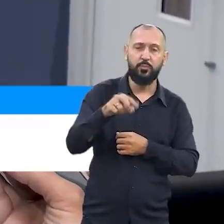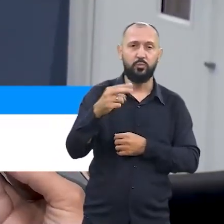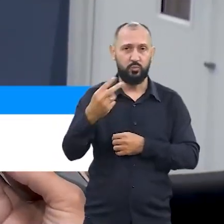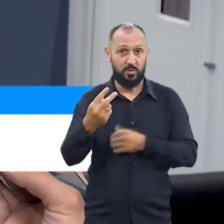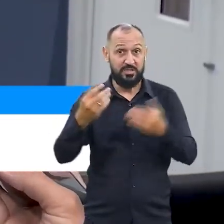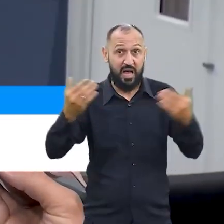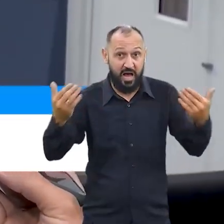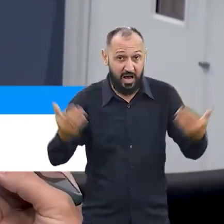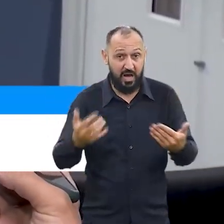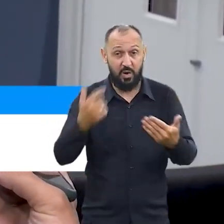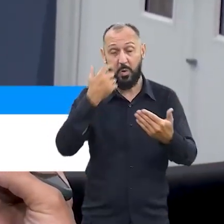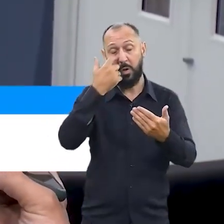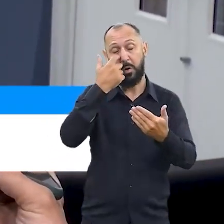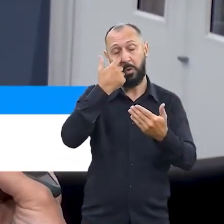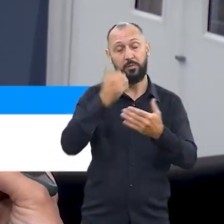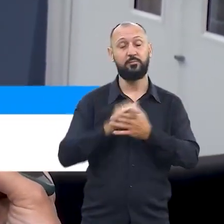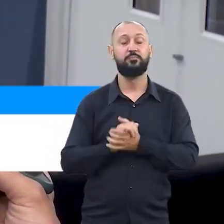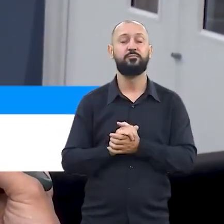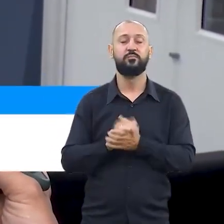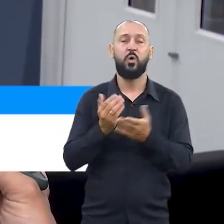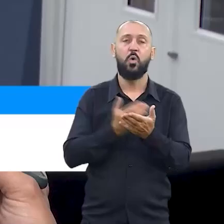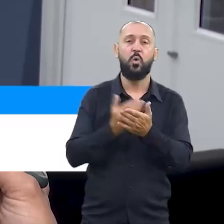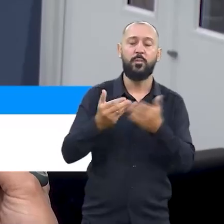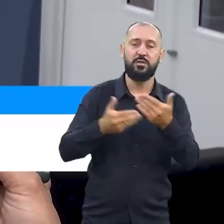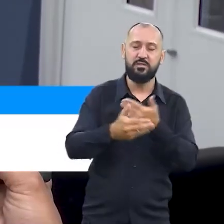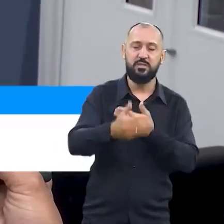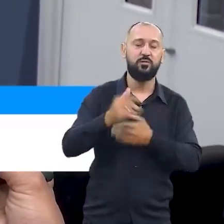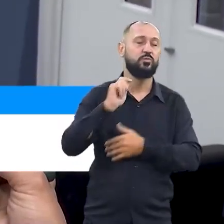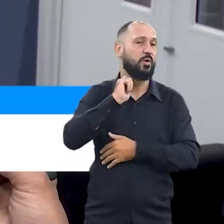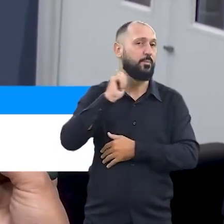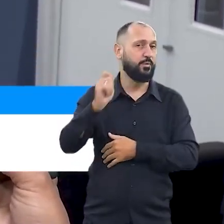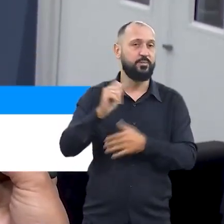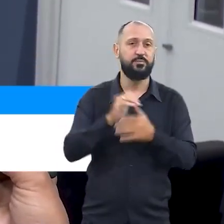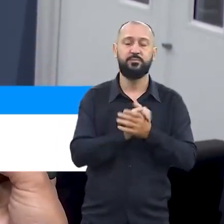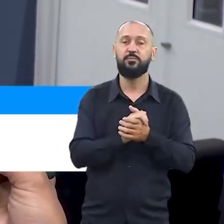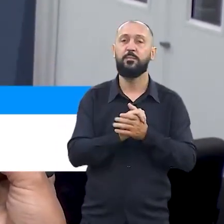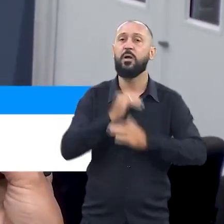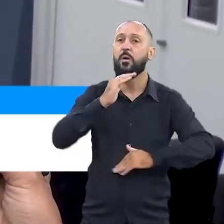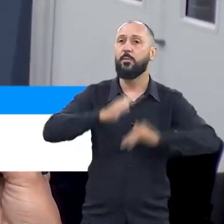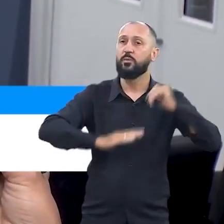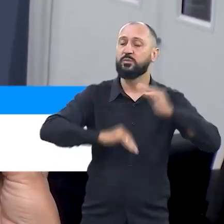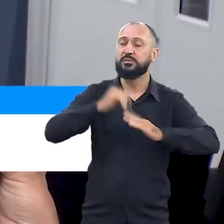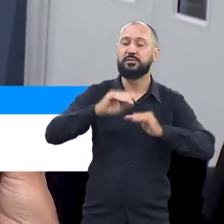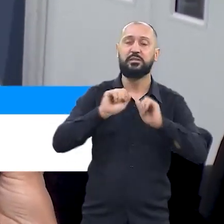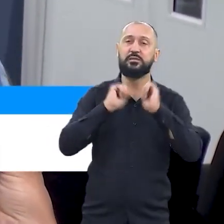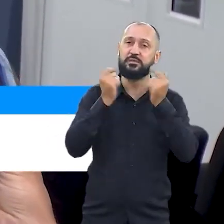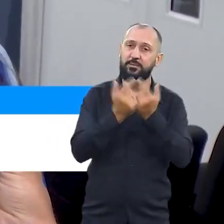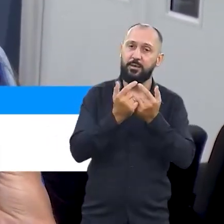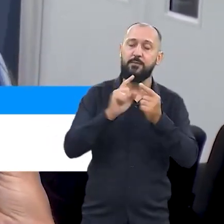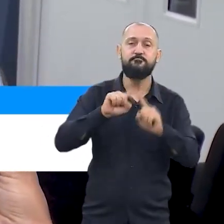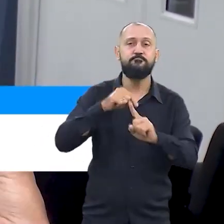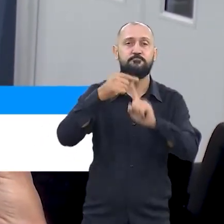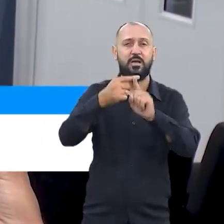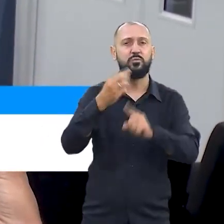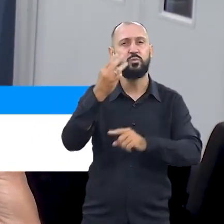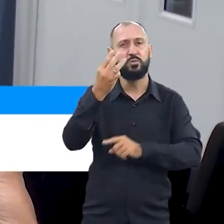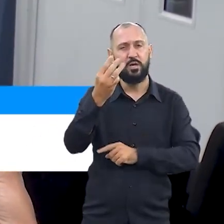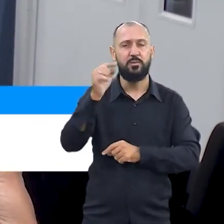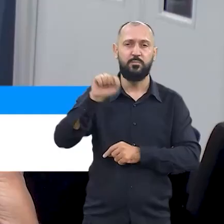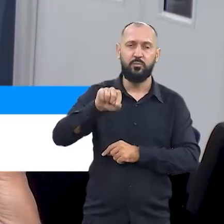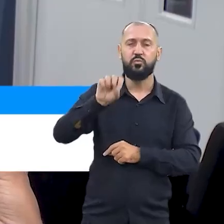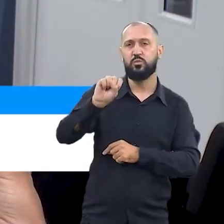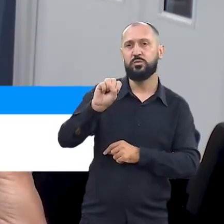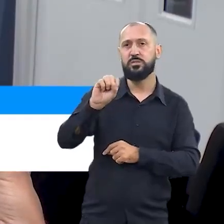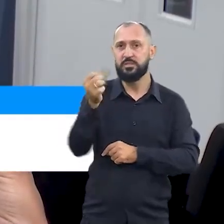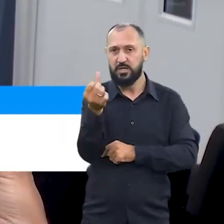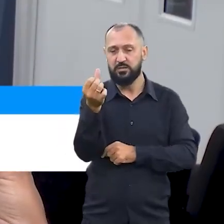está sendo reajustado agora, a partir de abril, né, para o servidor da Assembleia Legislativa, mais o